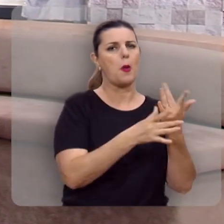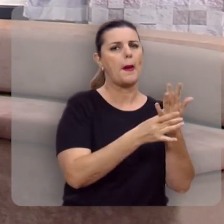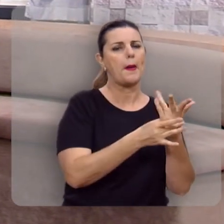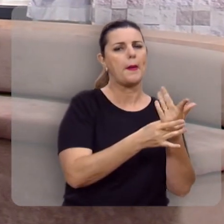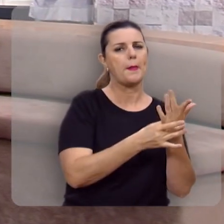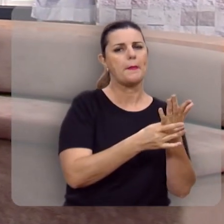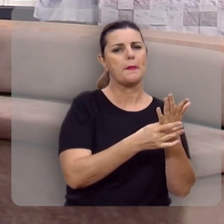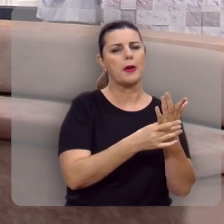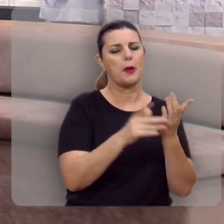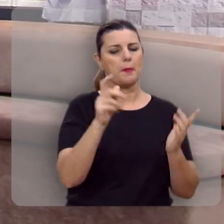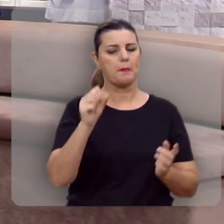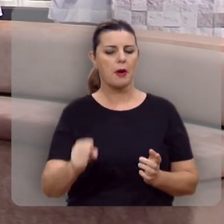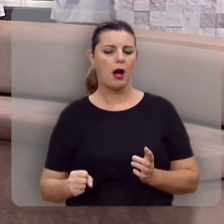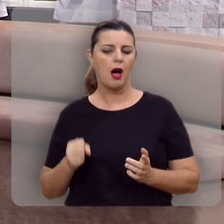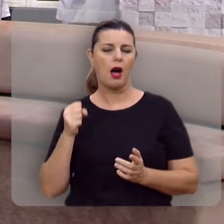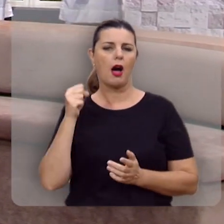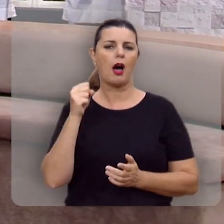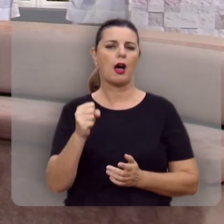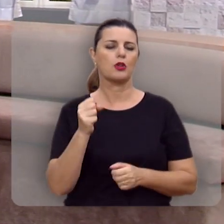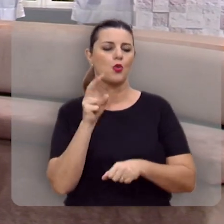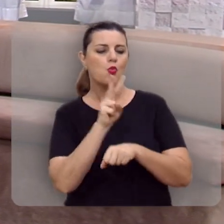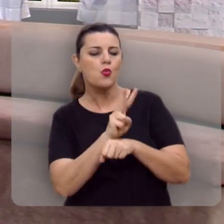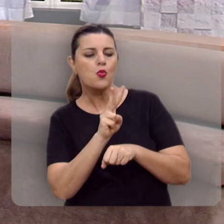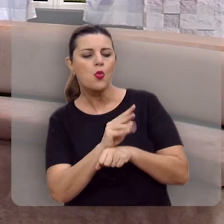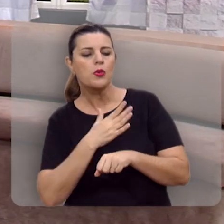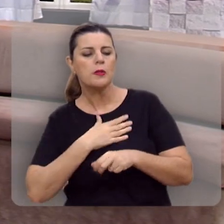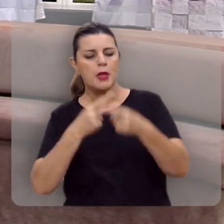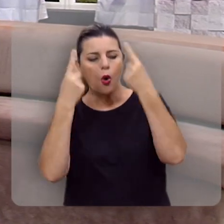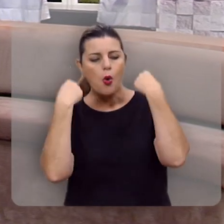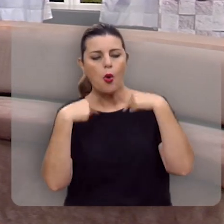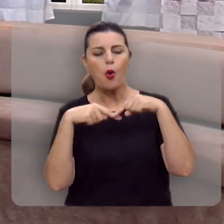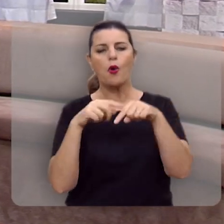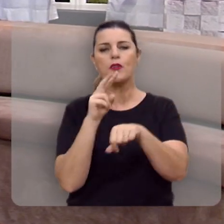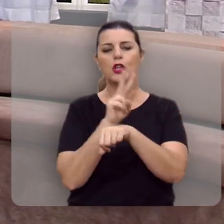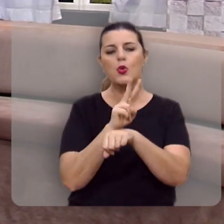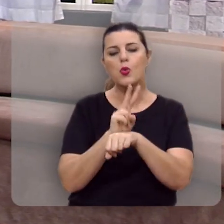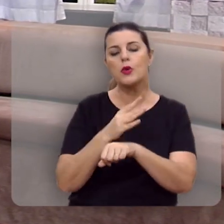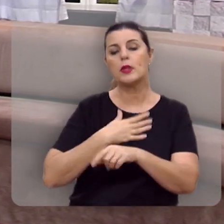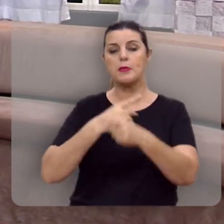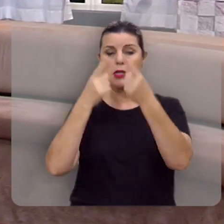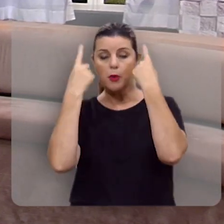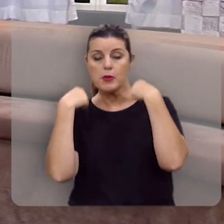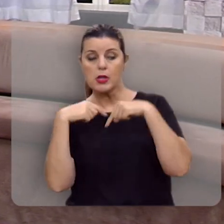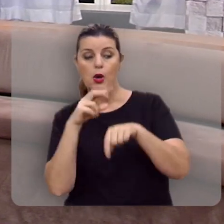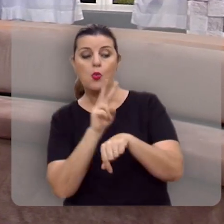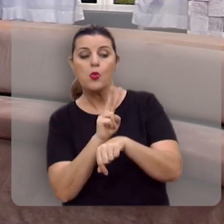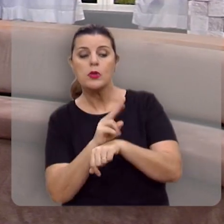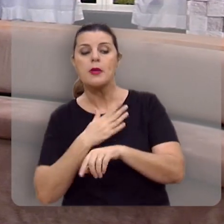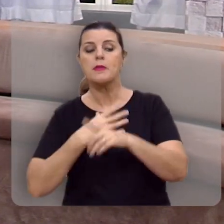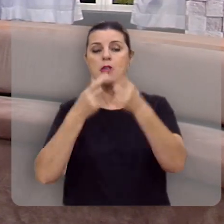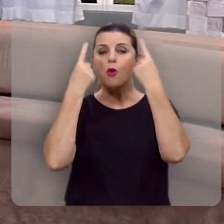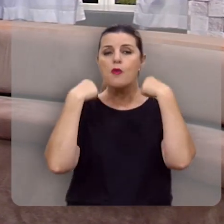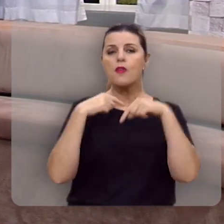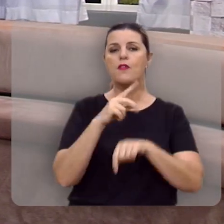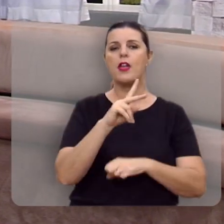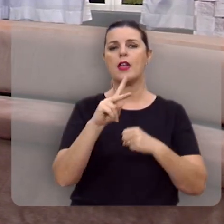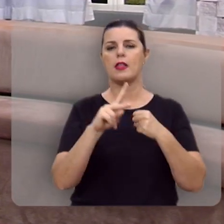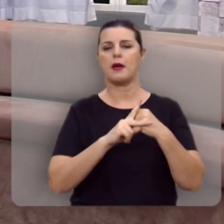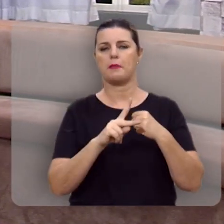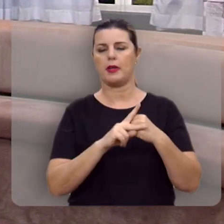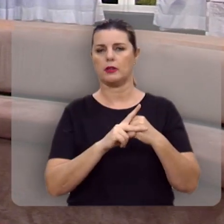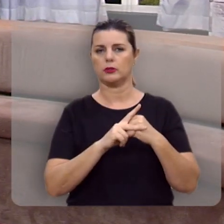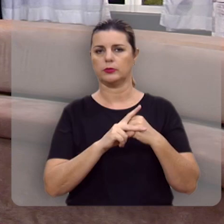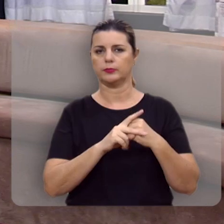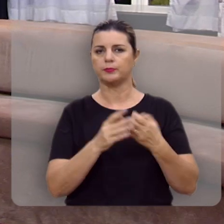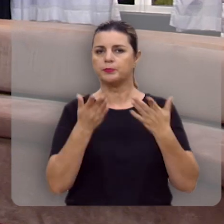suas mãos o cajado de pastor. Apacenta os meus cordeiros, pastoreia as minhas ovelhas, apacenta as minhas ovelhas. Eu